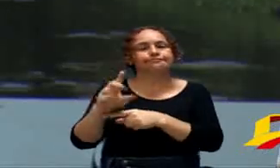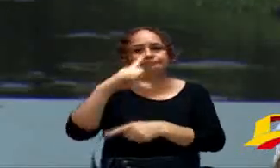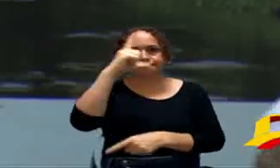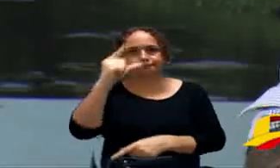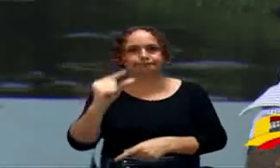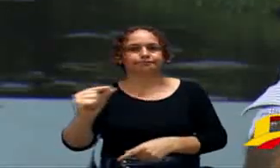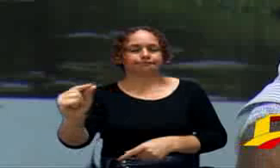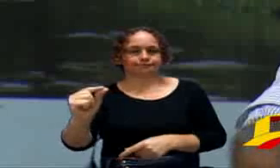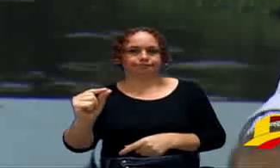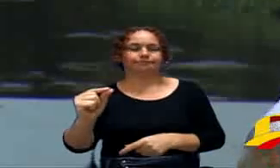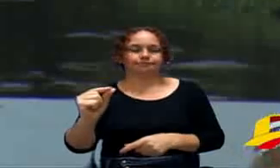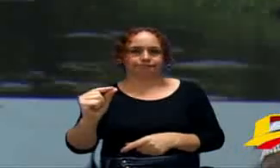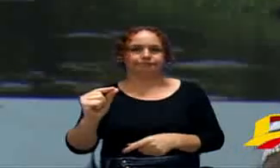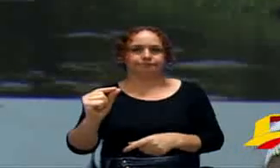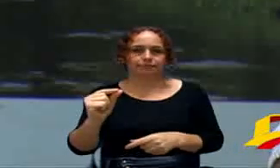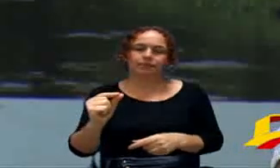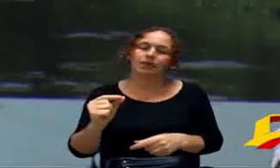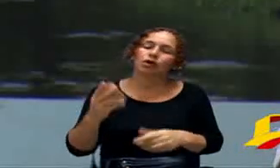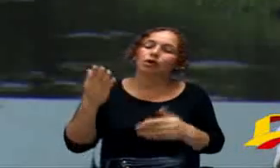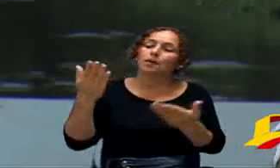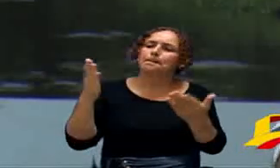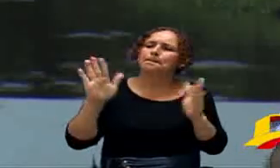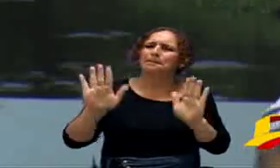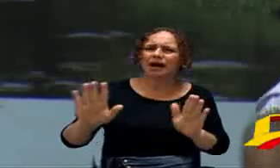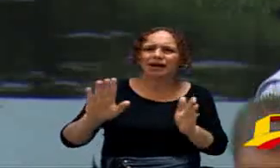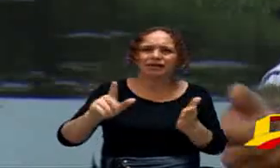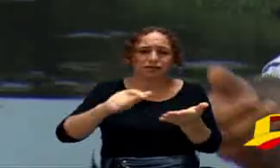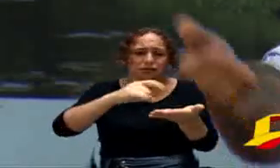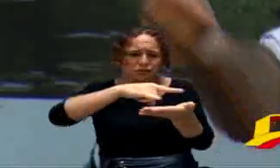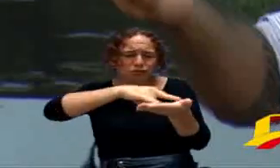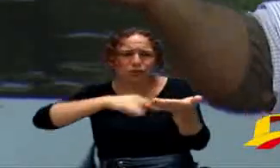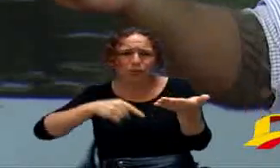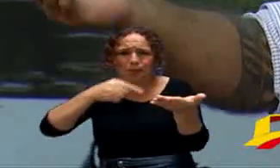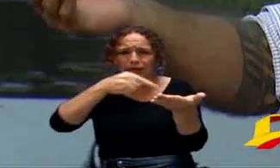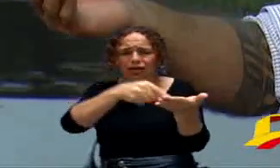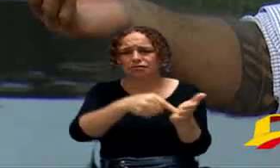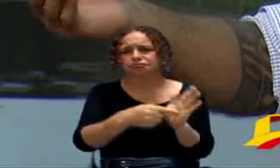de legalidade quanto à documentação apresentada. E eu não sei dizer